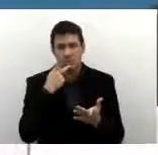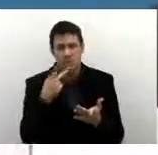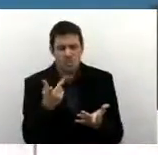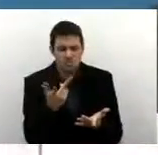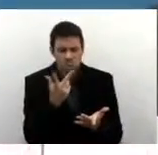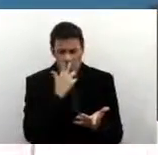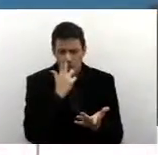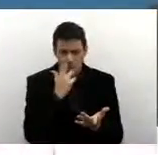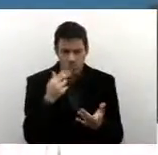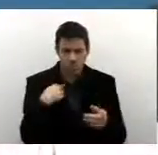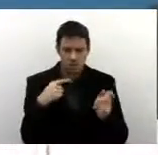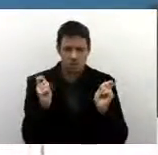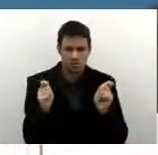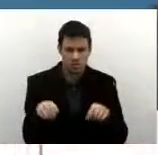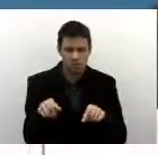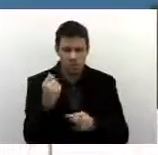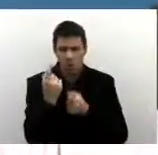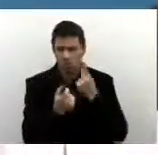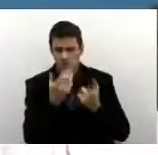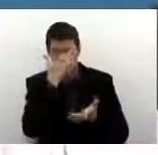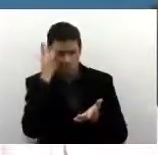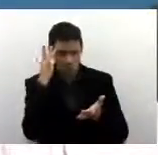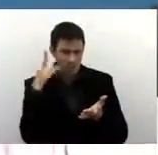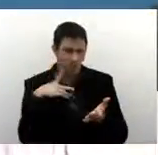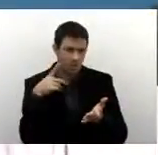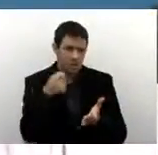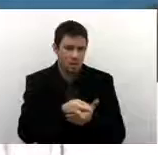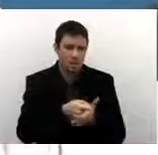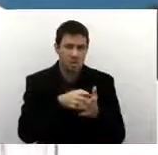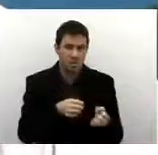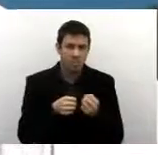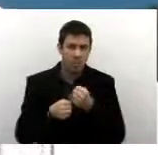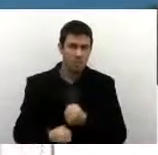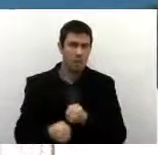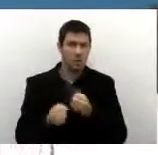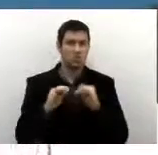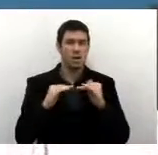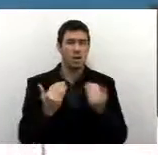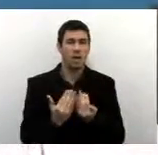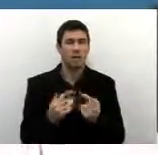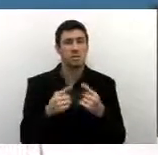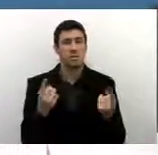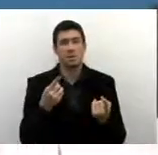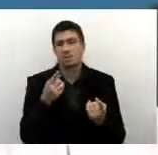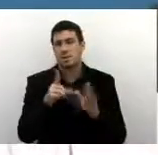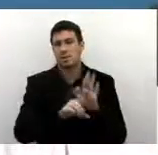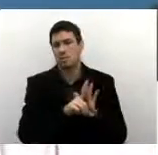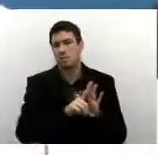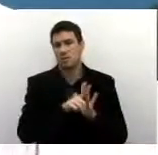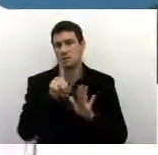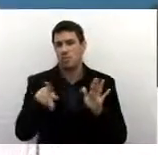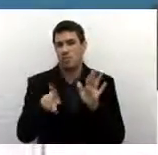de... acham algumas pessoas que têm posse da casa, e não é assim. A casa do legislativo é do